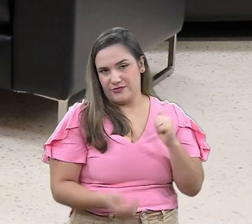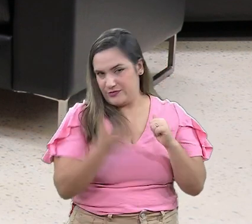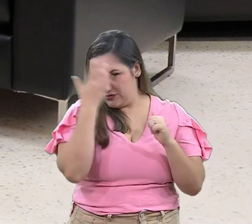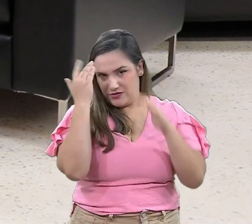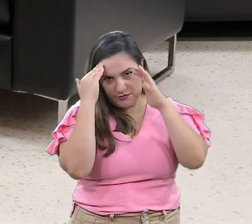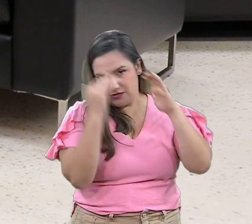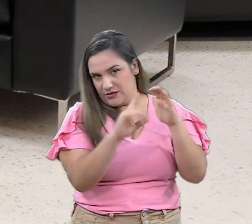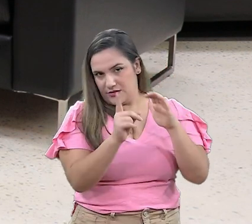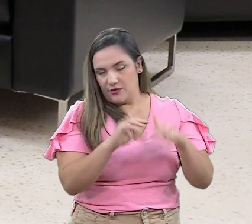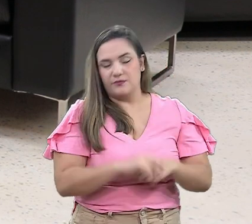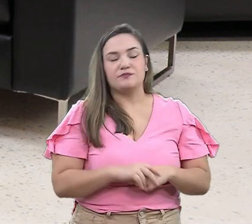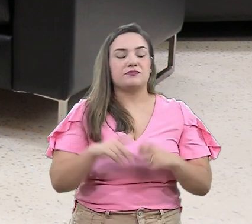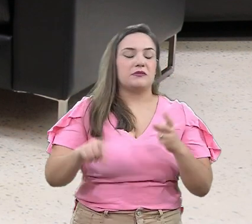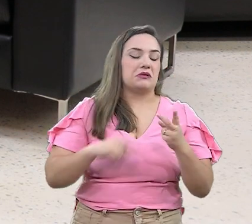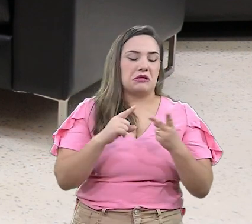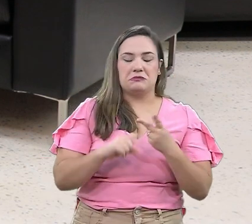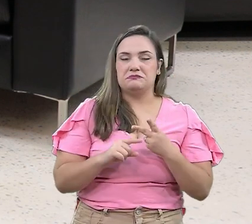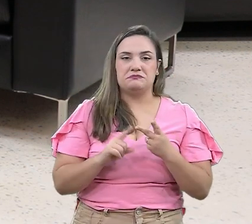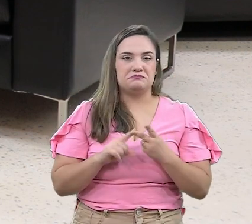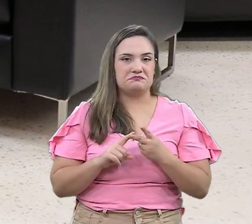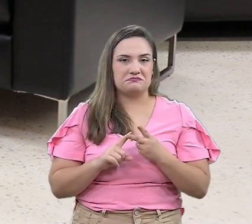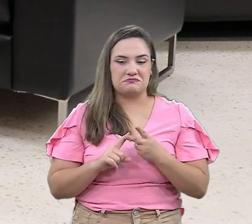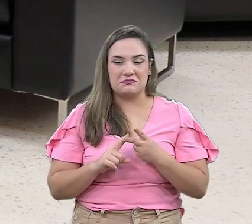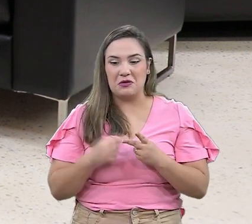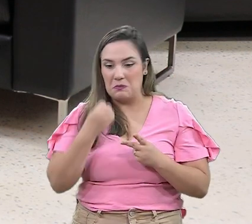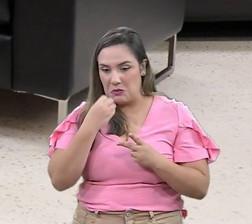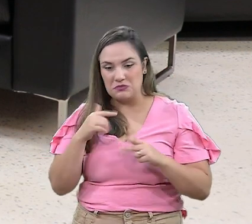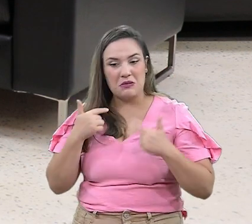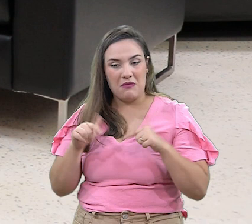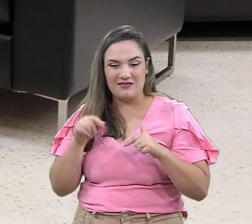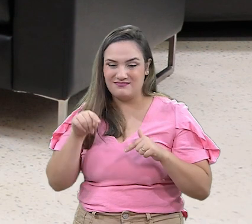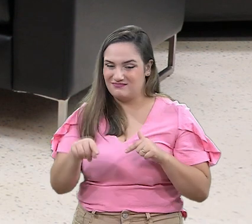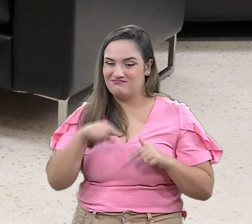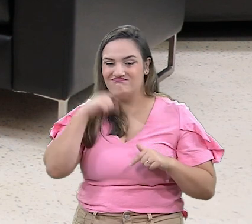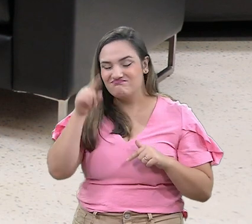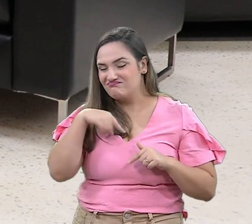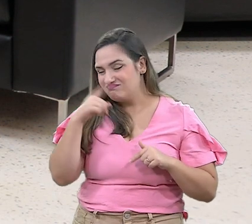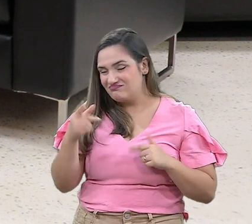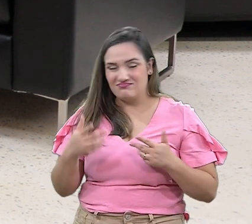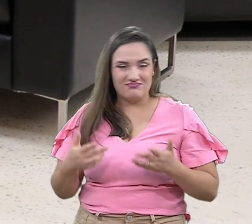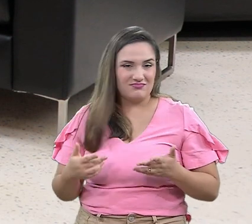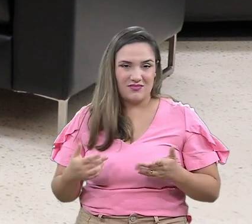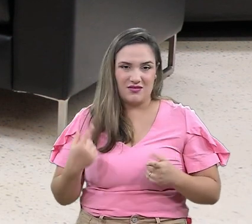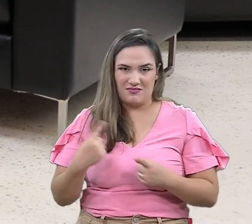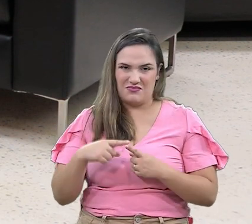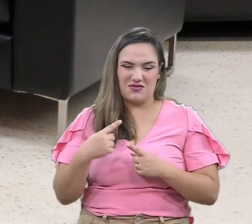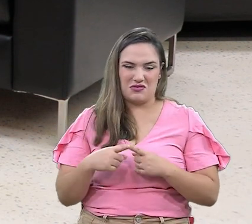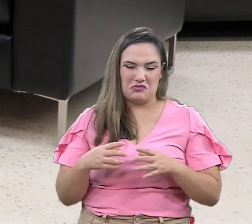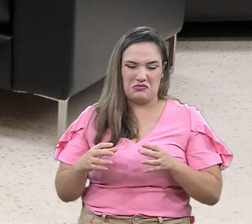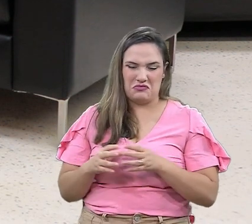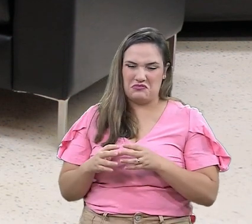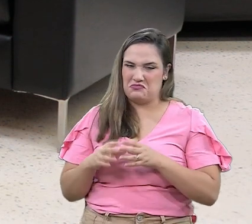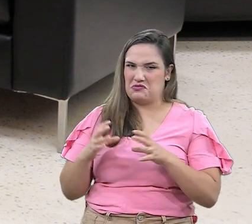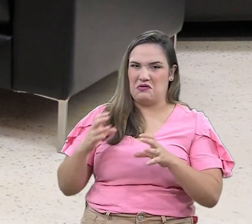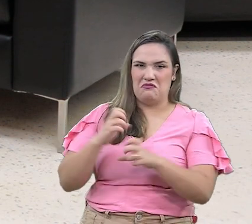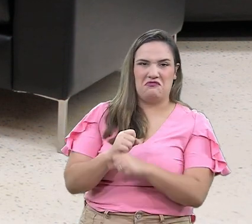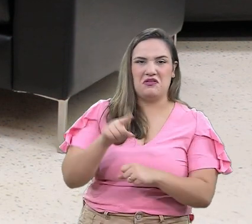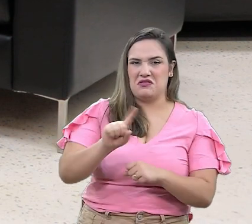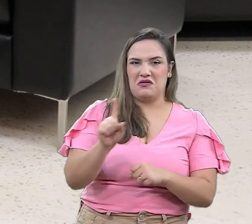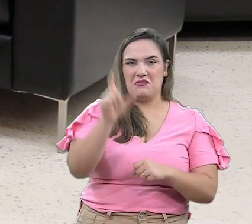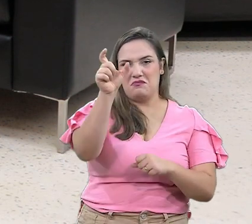sua capacidade de atuar naquela equipe também pode ficar comprometida, porque a equipe perde